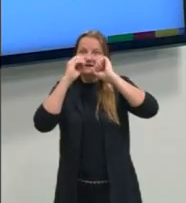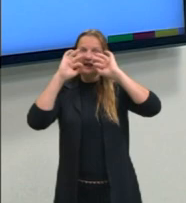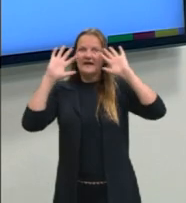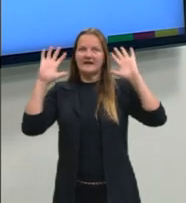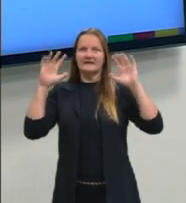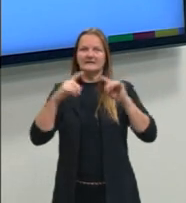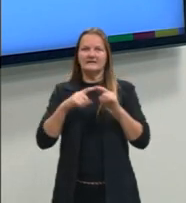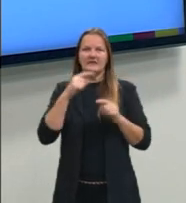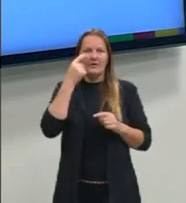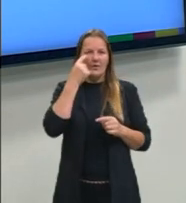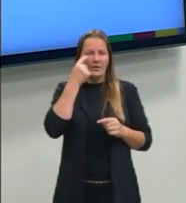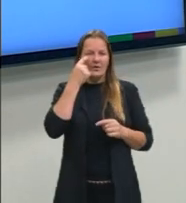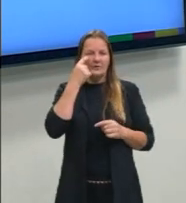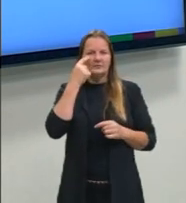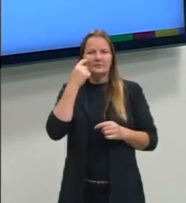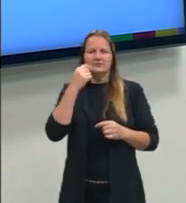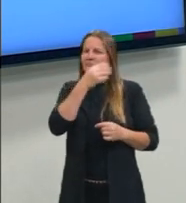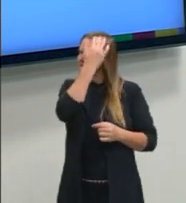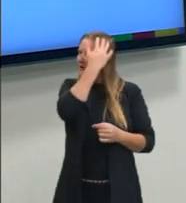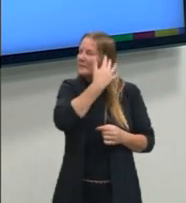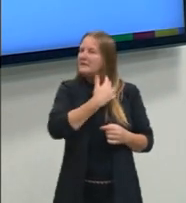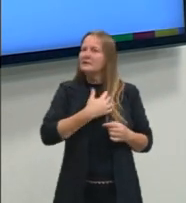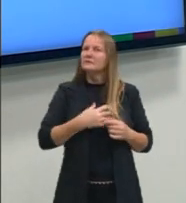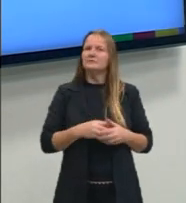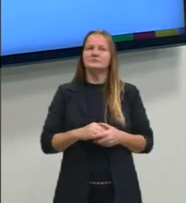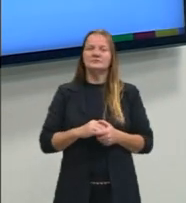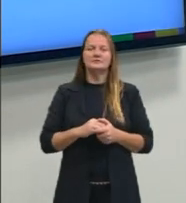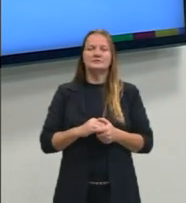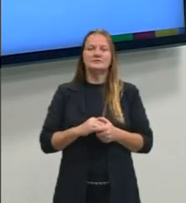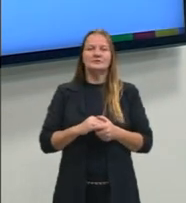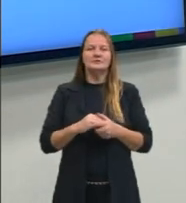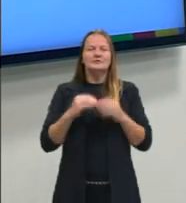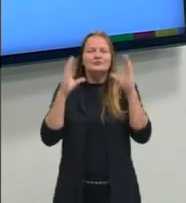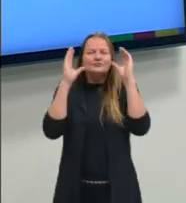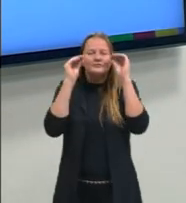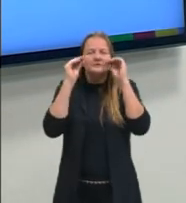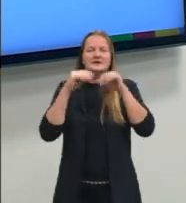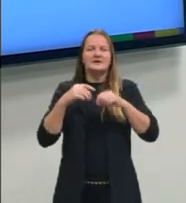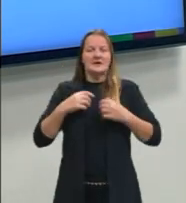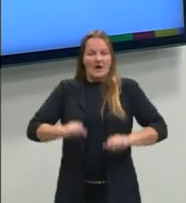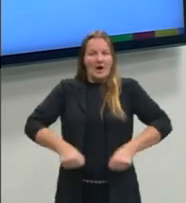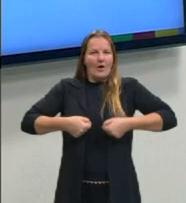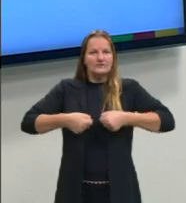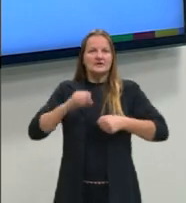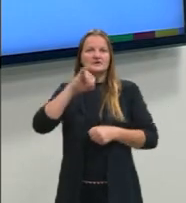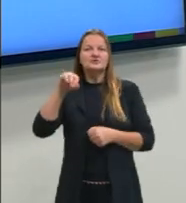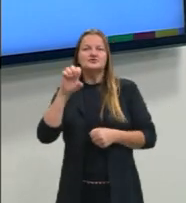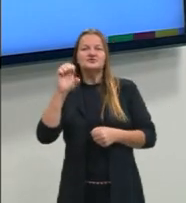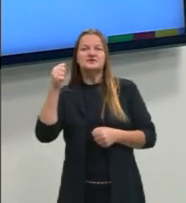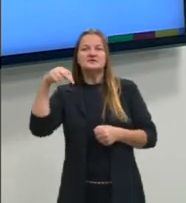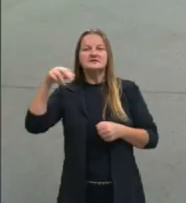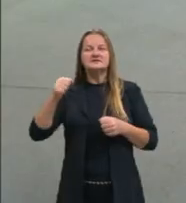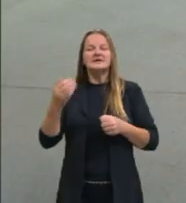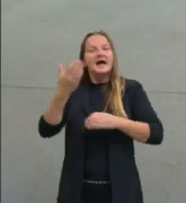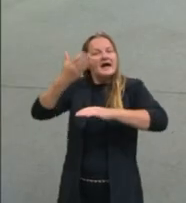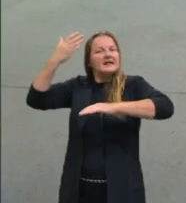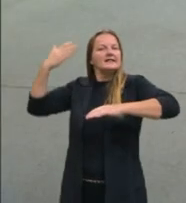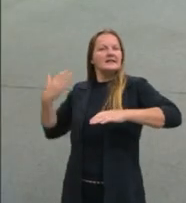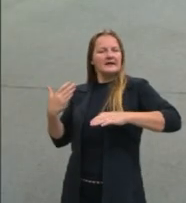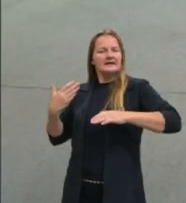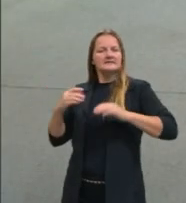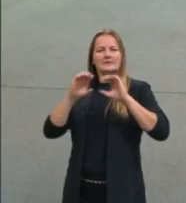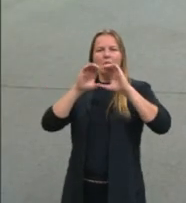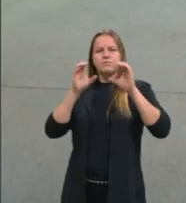olhos e cabelos castanhos visto uma camiseta mais venta calça jeans atrás de mim tem um quadro